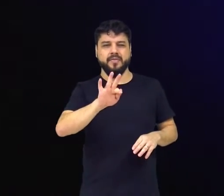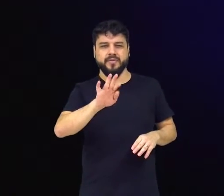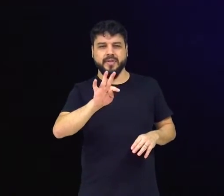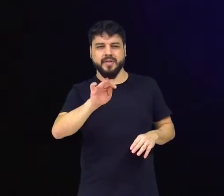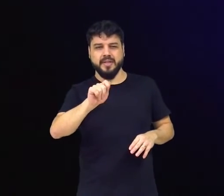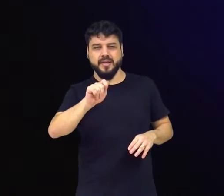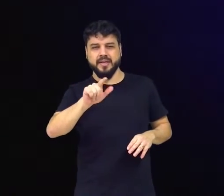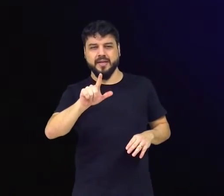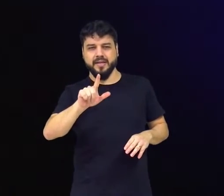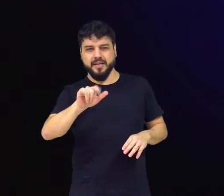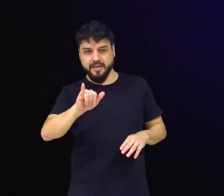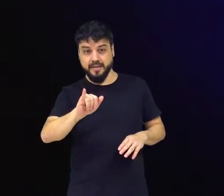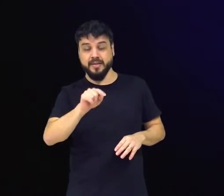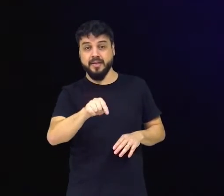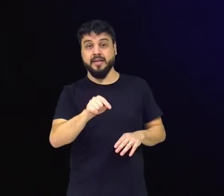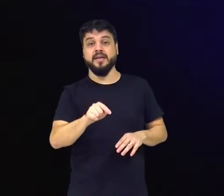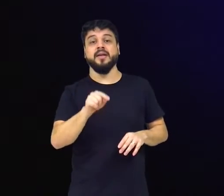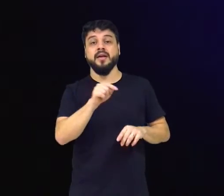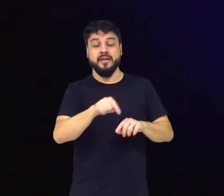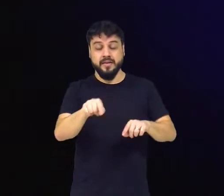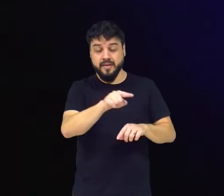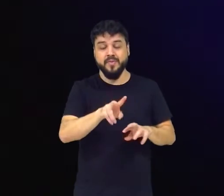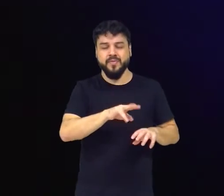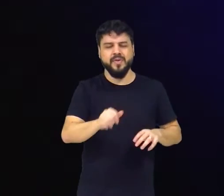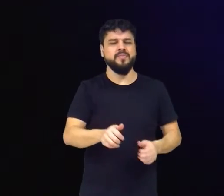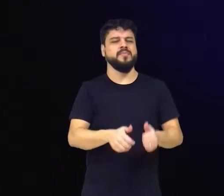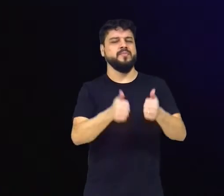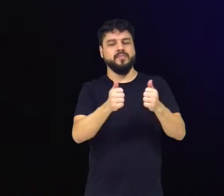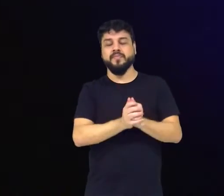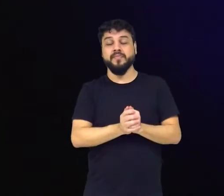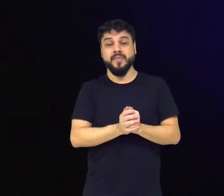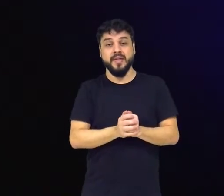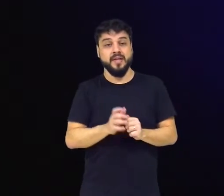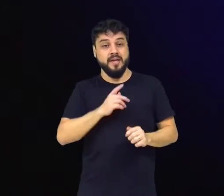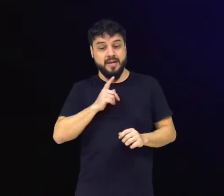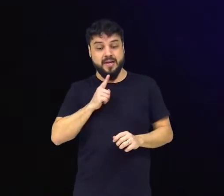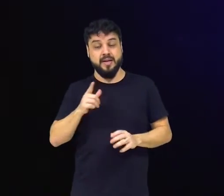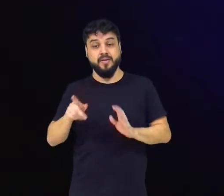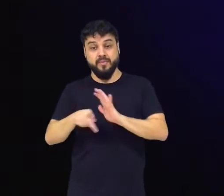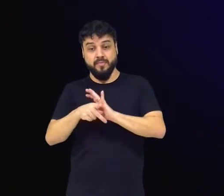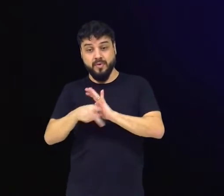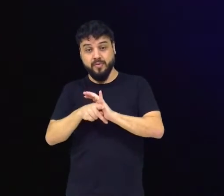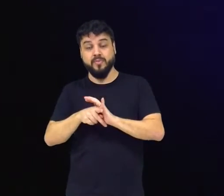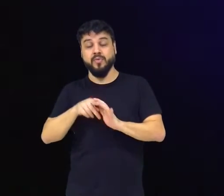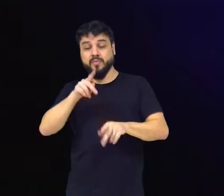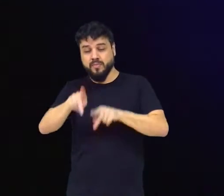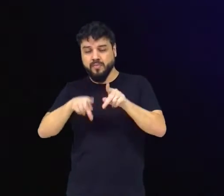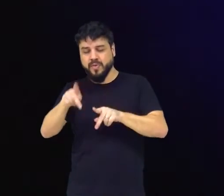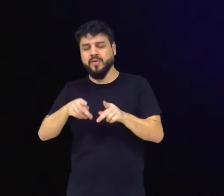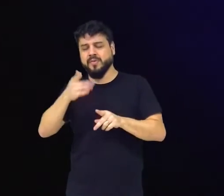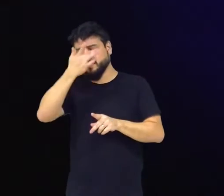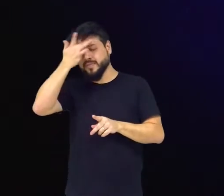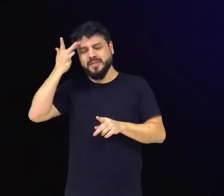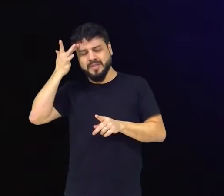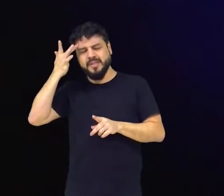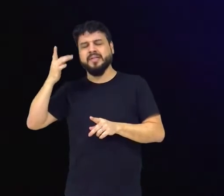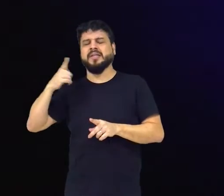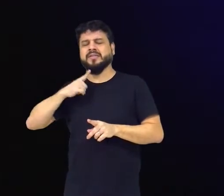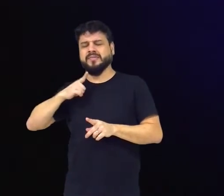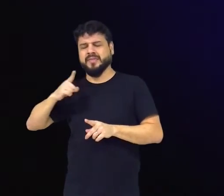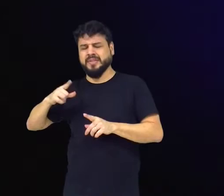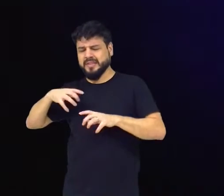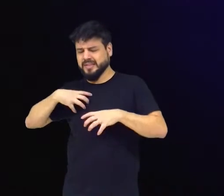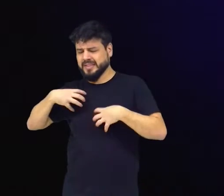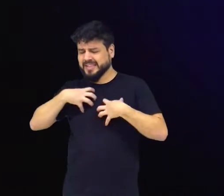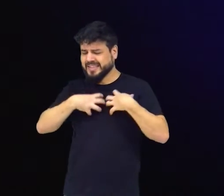ao caminho do mar além do Jordão. Na Galiléia das nações, o povo que andava em trevas viu uma grande luz, e sobre